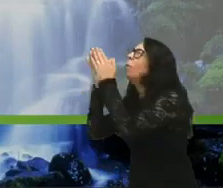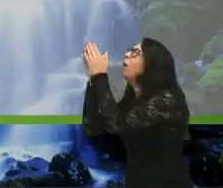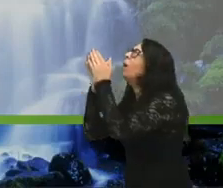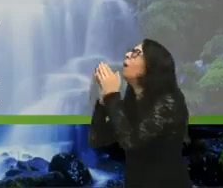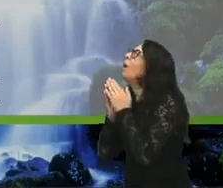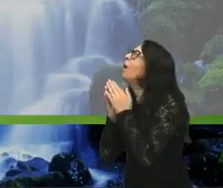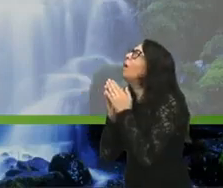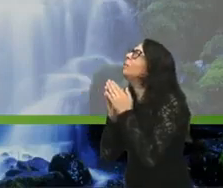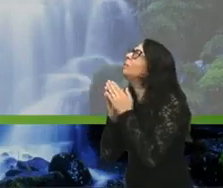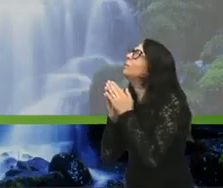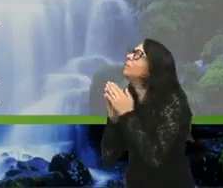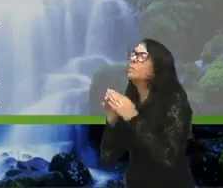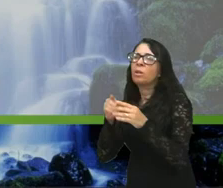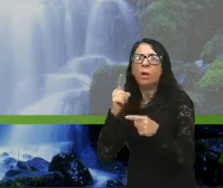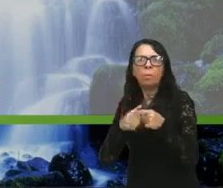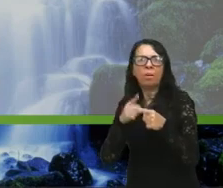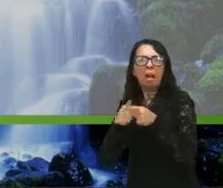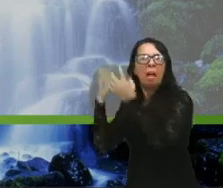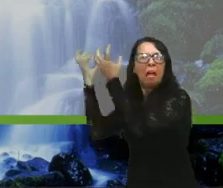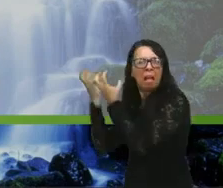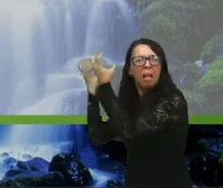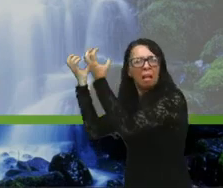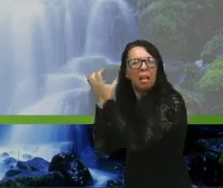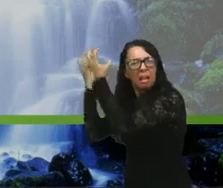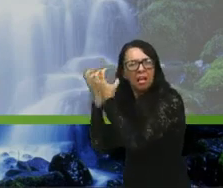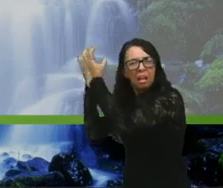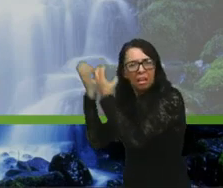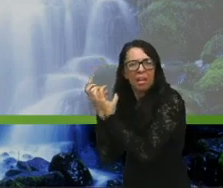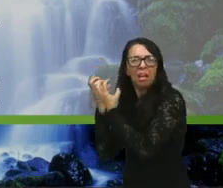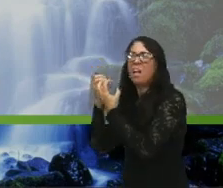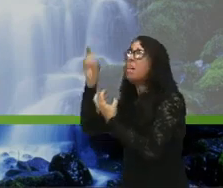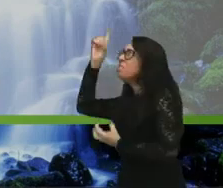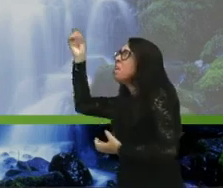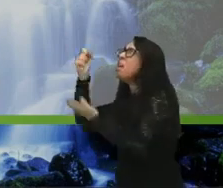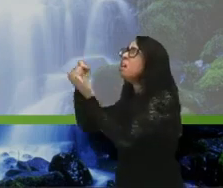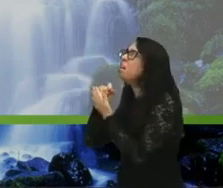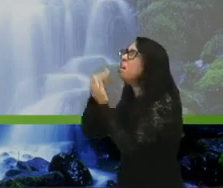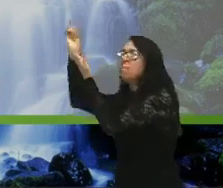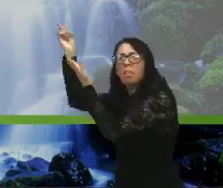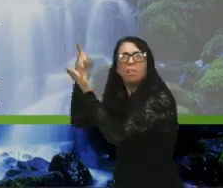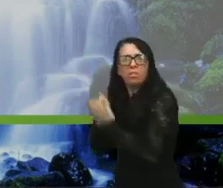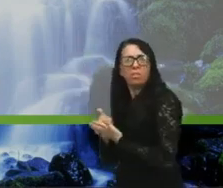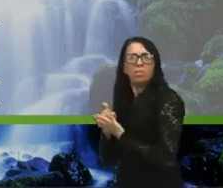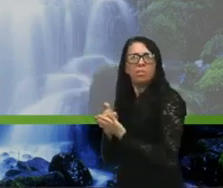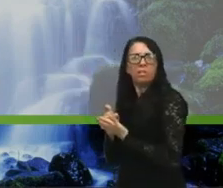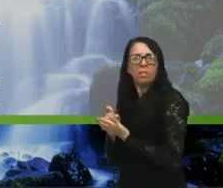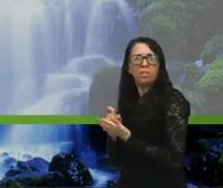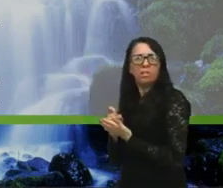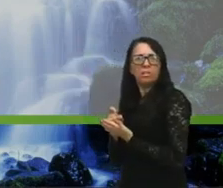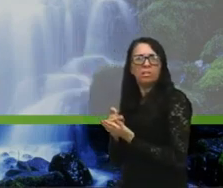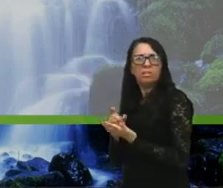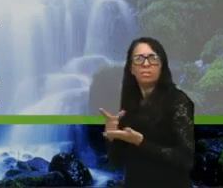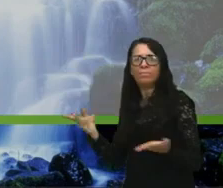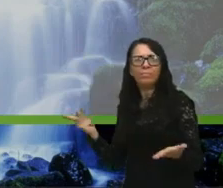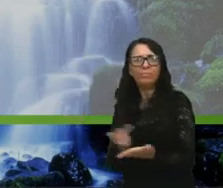E temos que orar pedindo para que Deus transforme as nossas